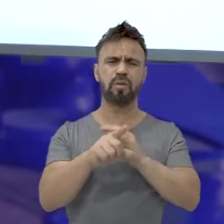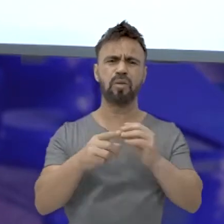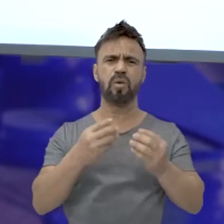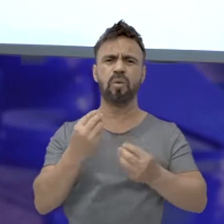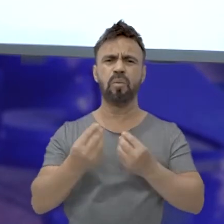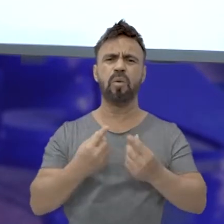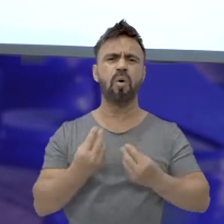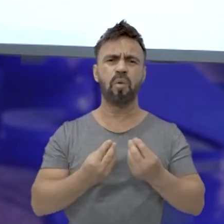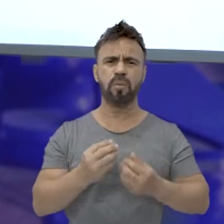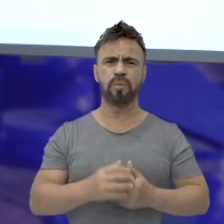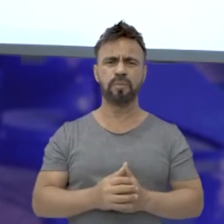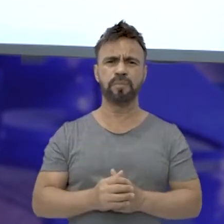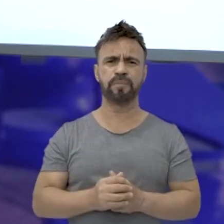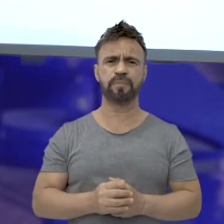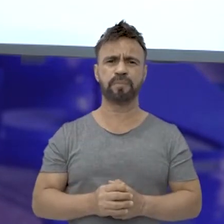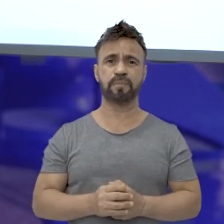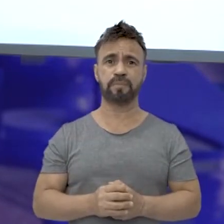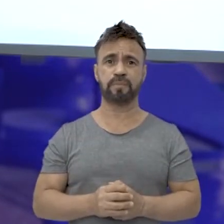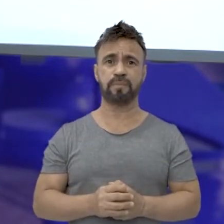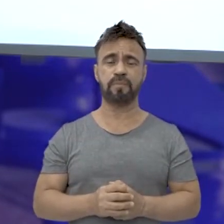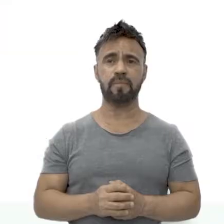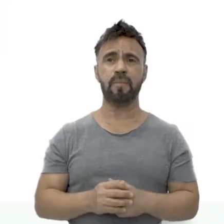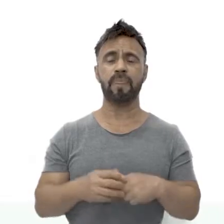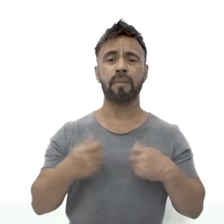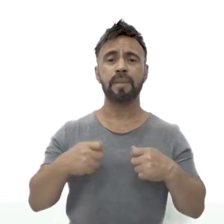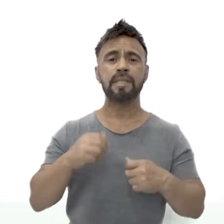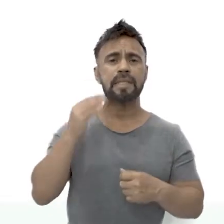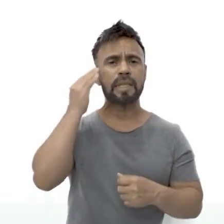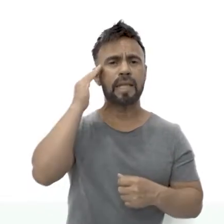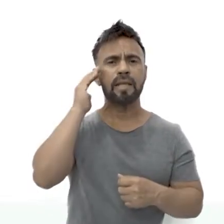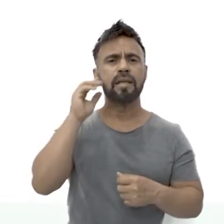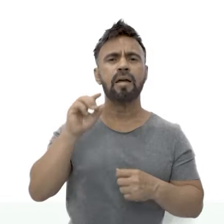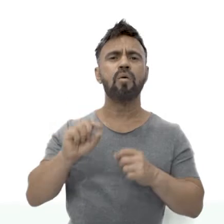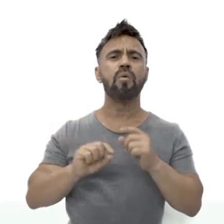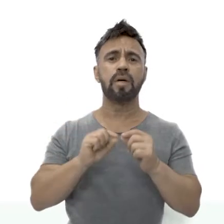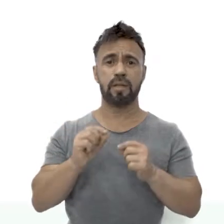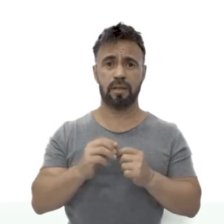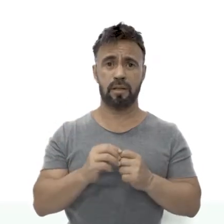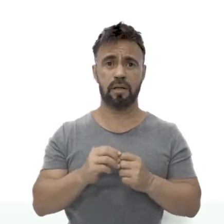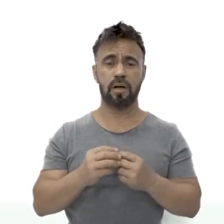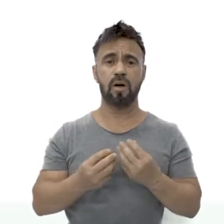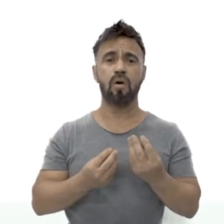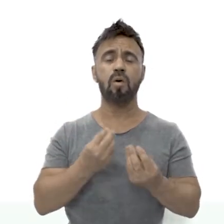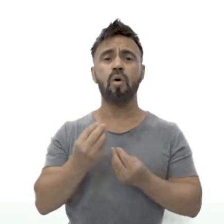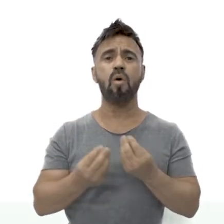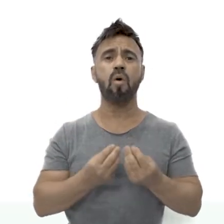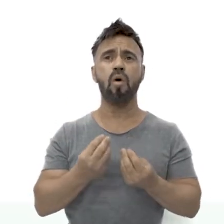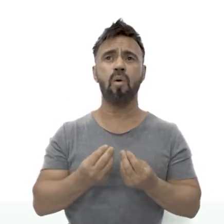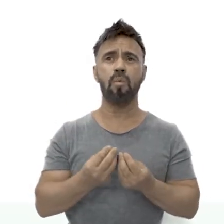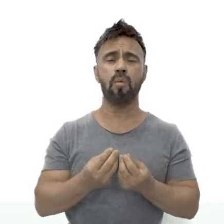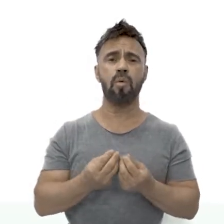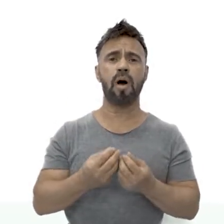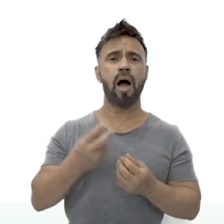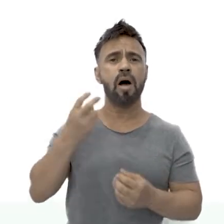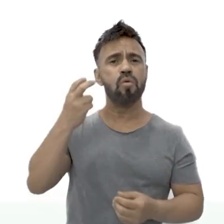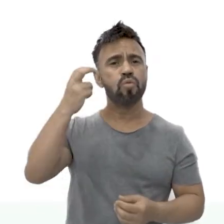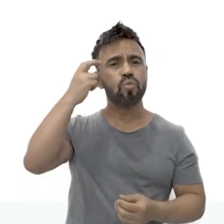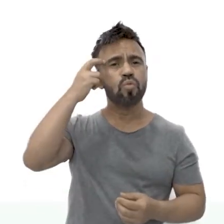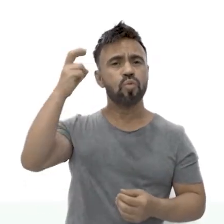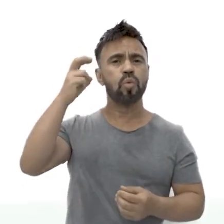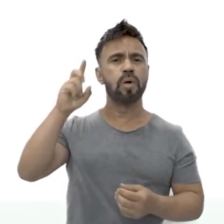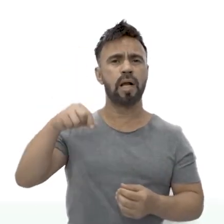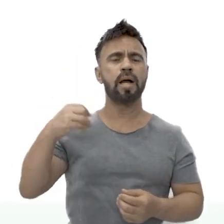questão? Então, o que é preciso entender mais? Como e de que maneira a cultura